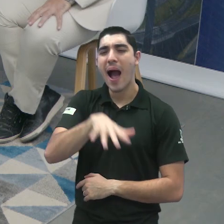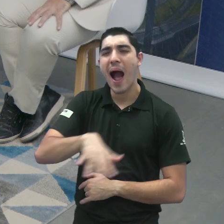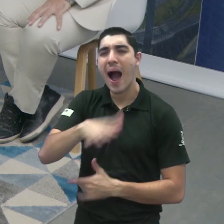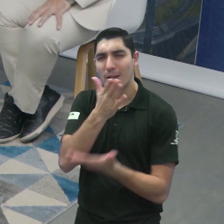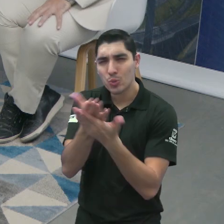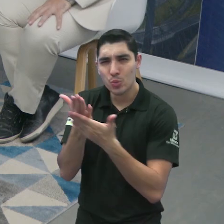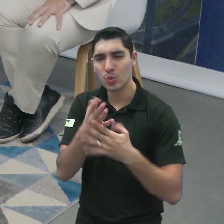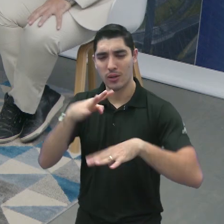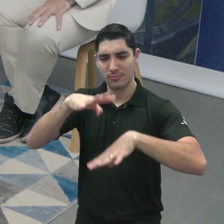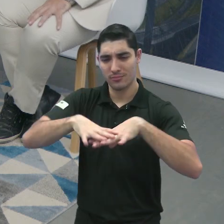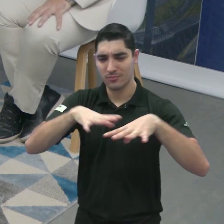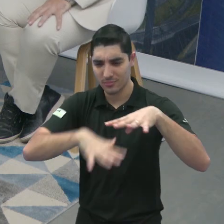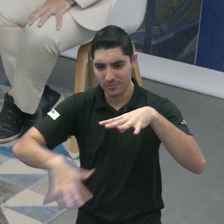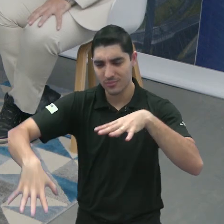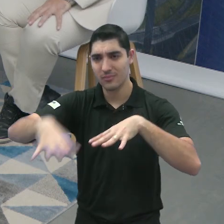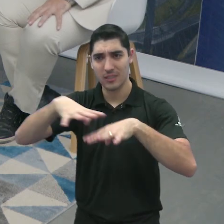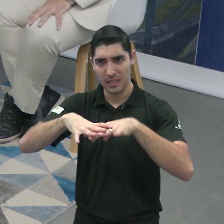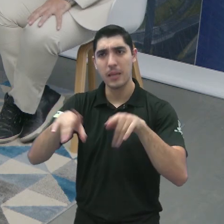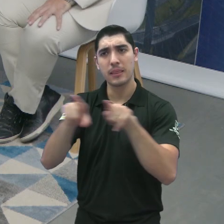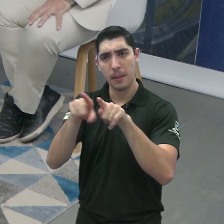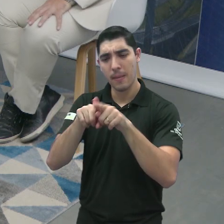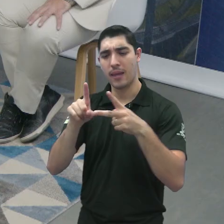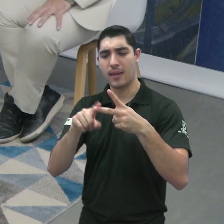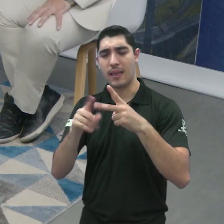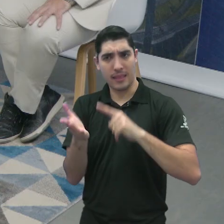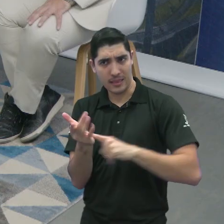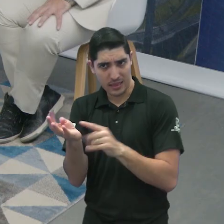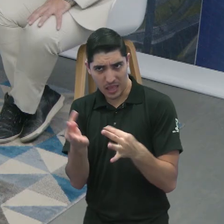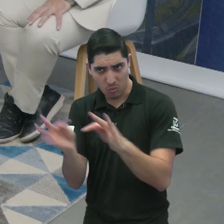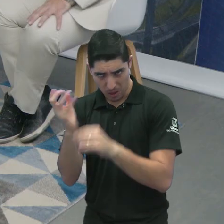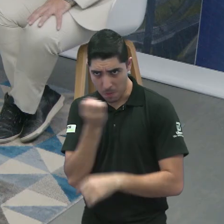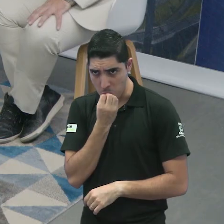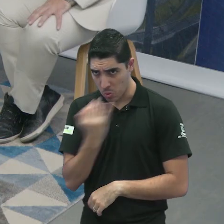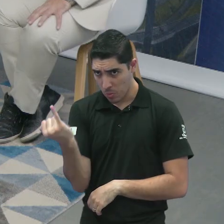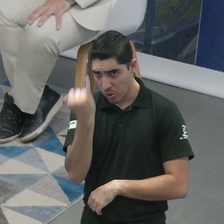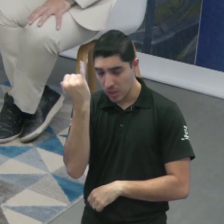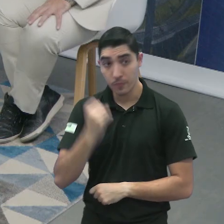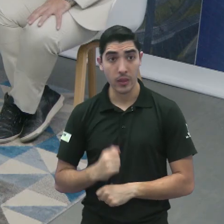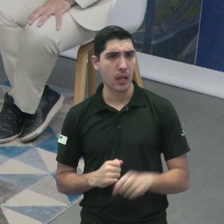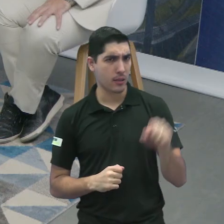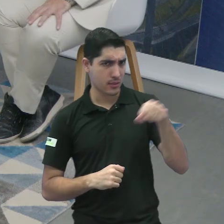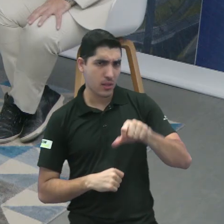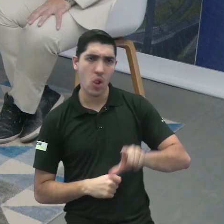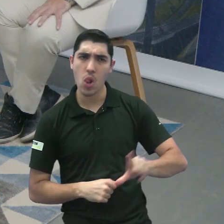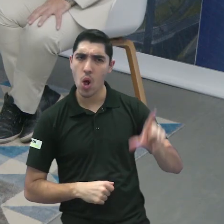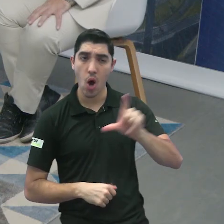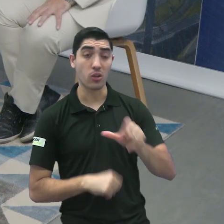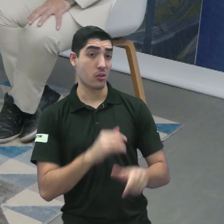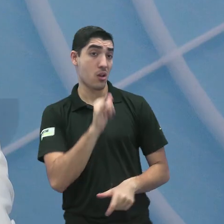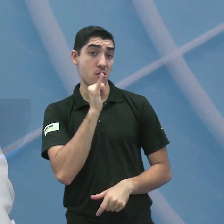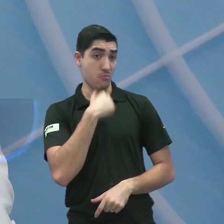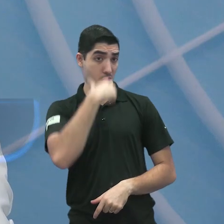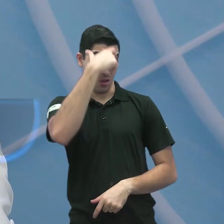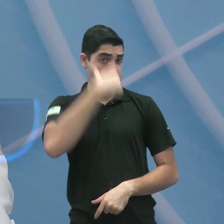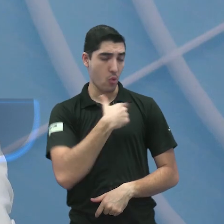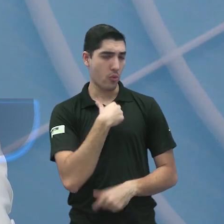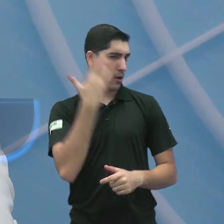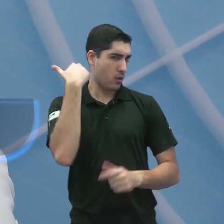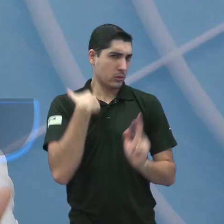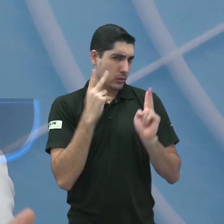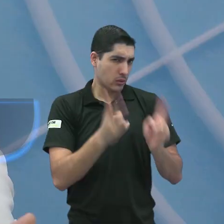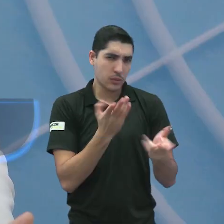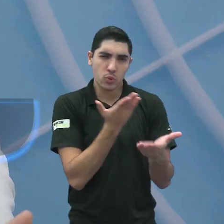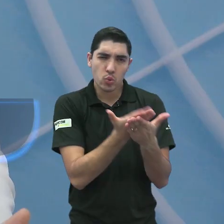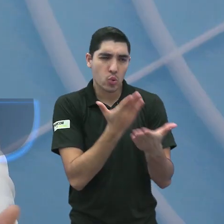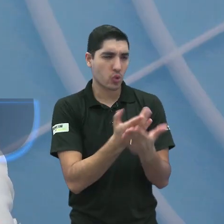da tecnologia? Com certeza, posso falar pela minha vida, né? Eu sempre estudei escola pública, entrei